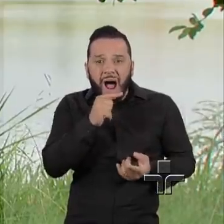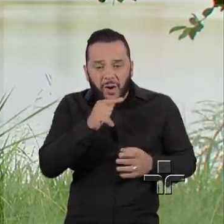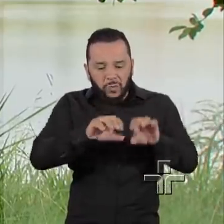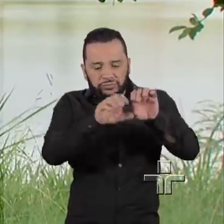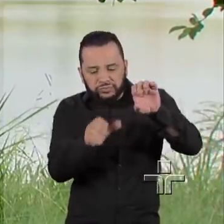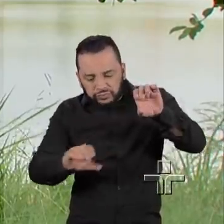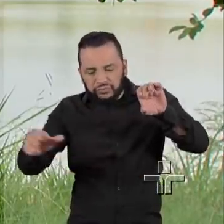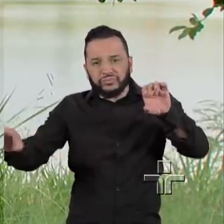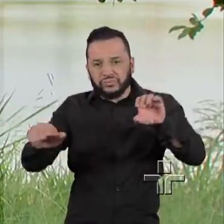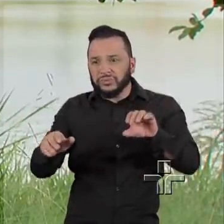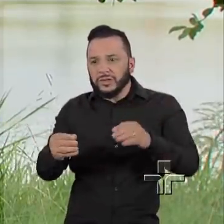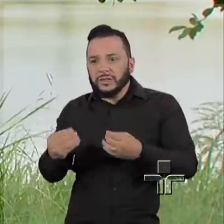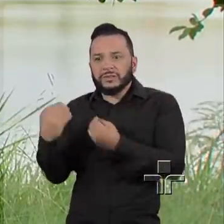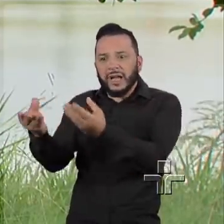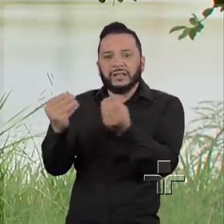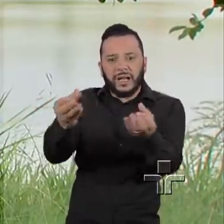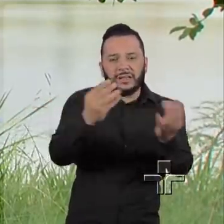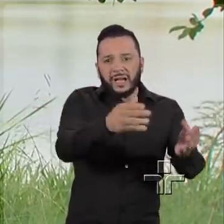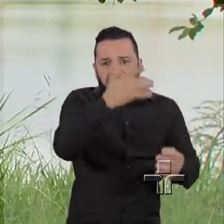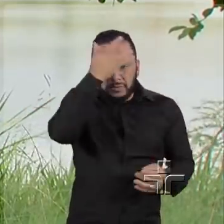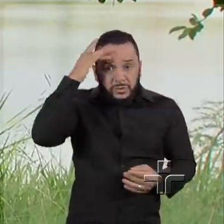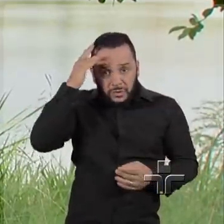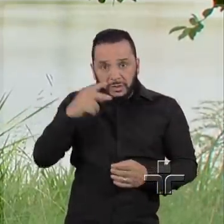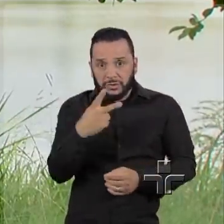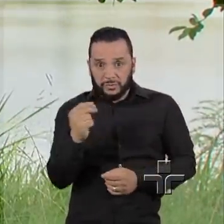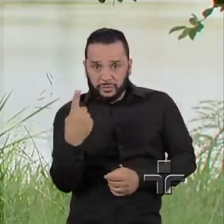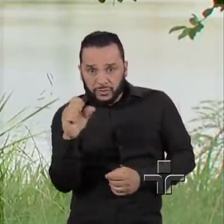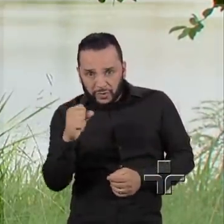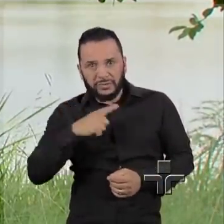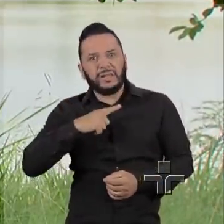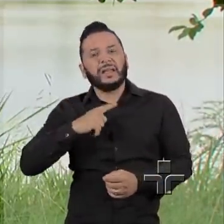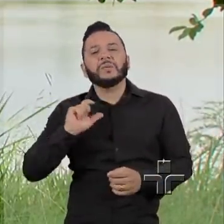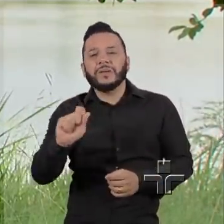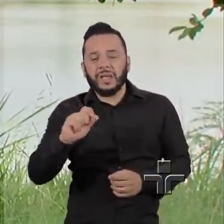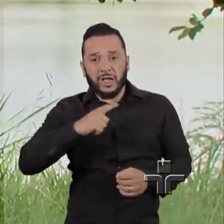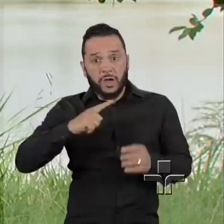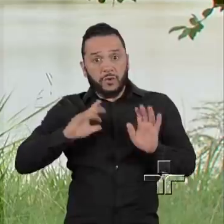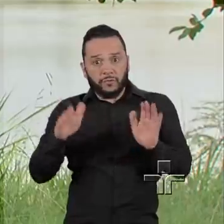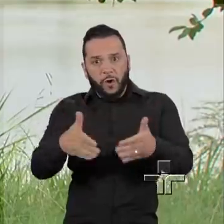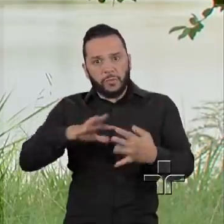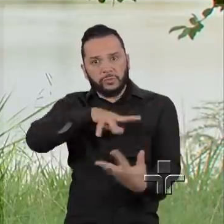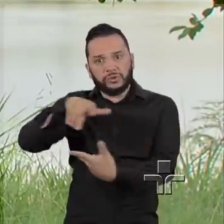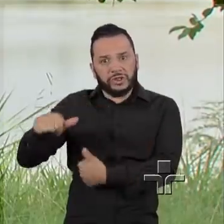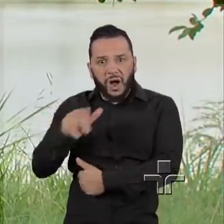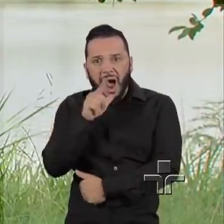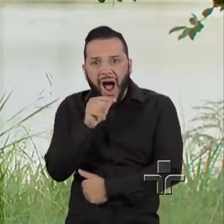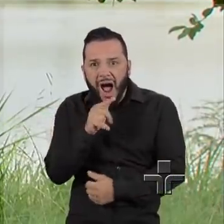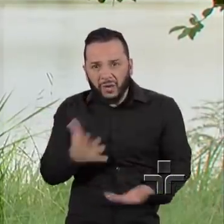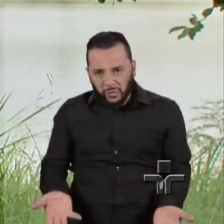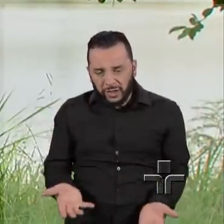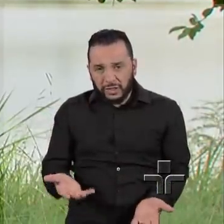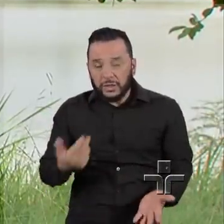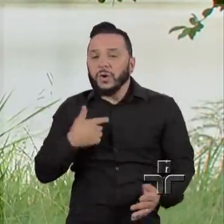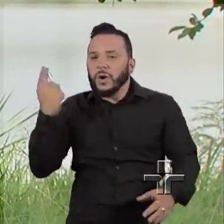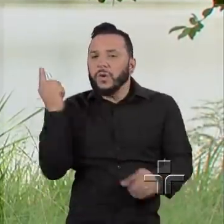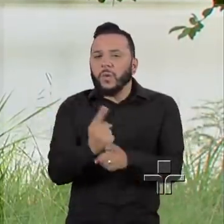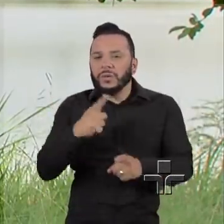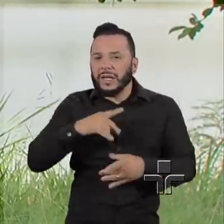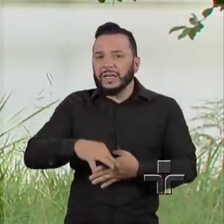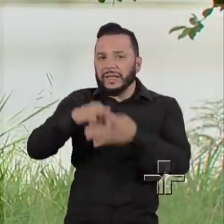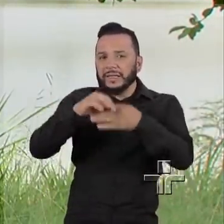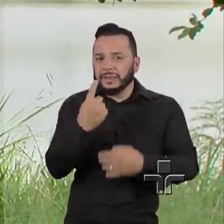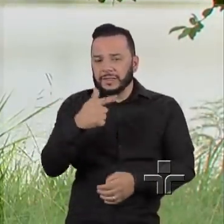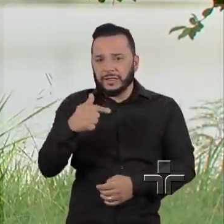planeta. Em 2018, o Brasil cedia a maior edição do Fórum Mundial da Água. O encontro reúne lideranças